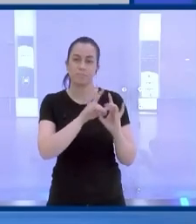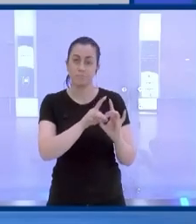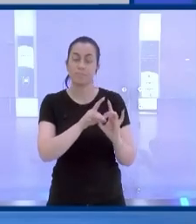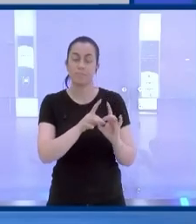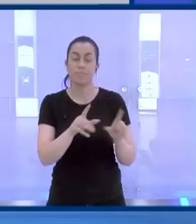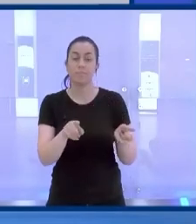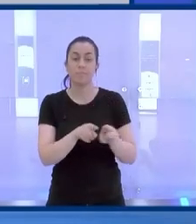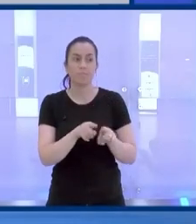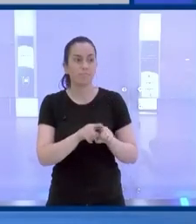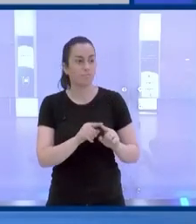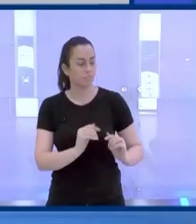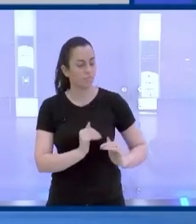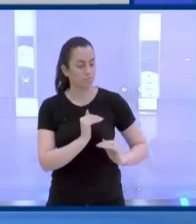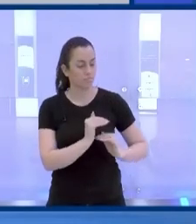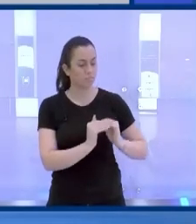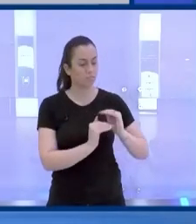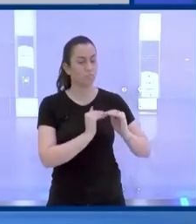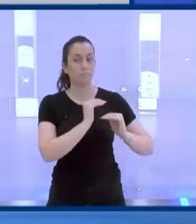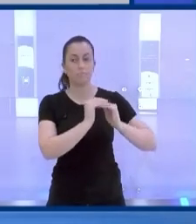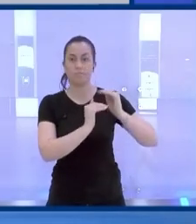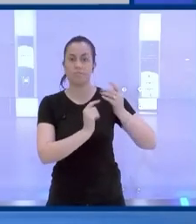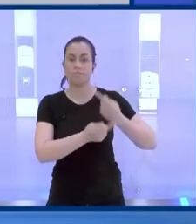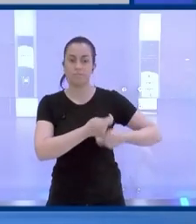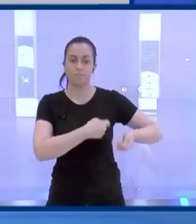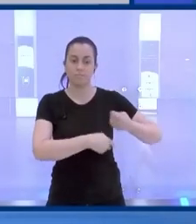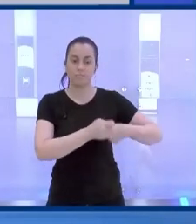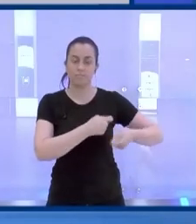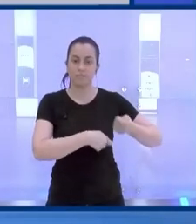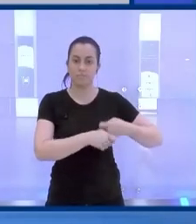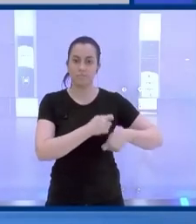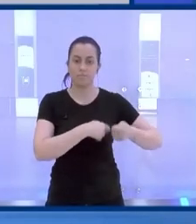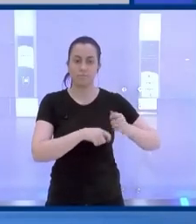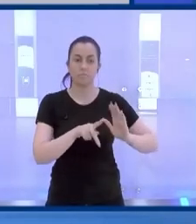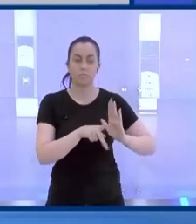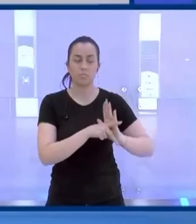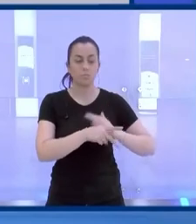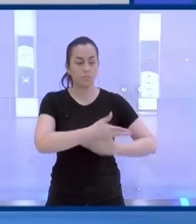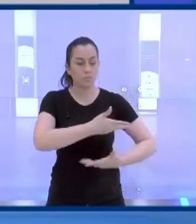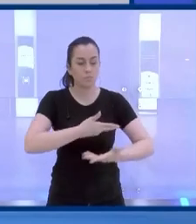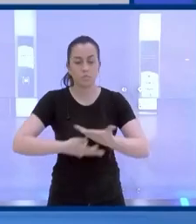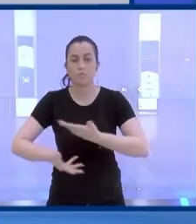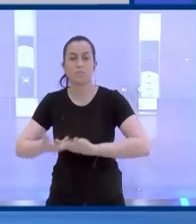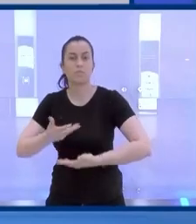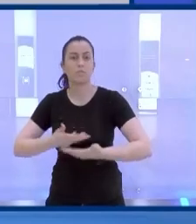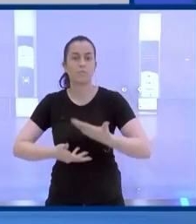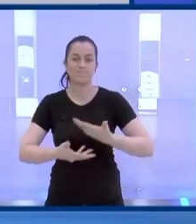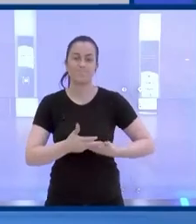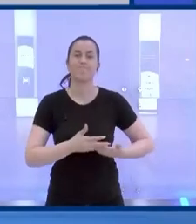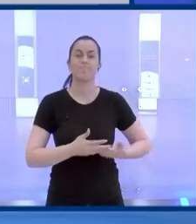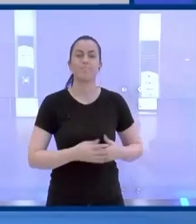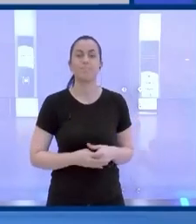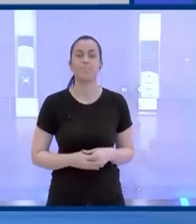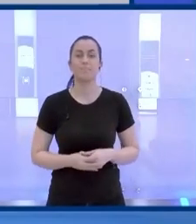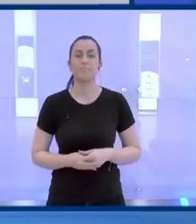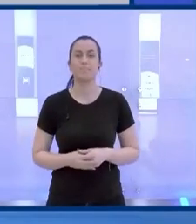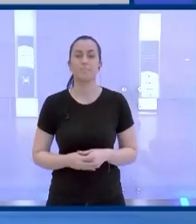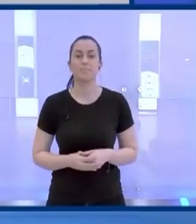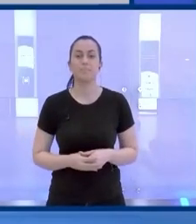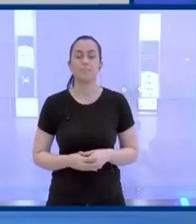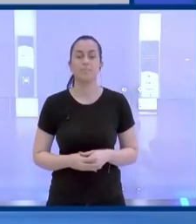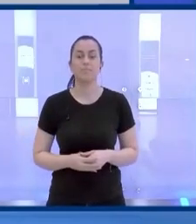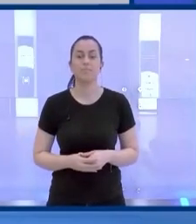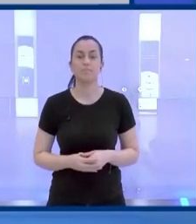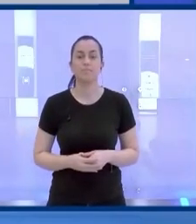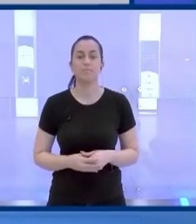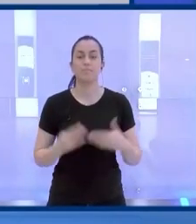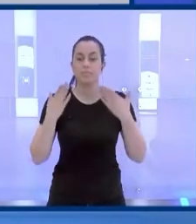pelo desenvolvimento dos negócios comerciais e industriais do Estado. Além disso, isso dá ao